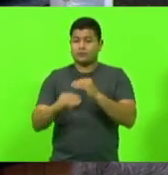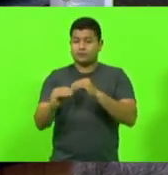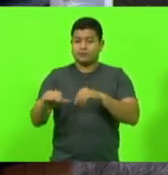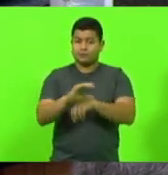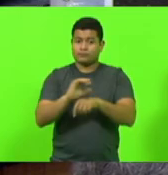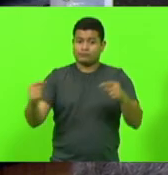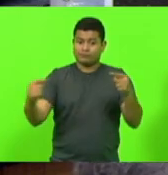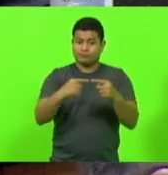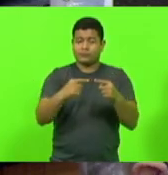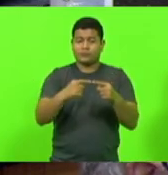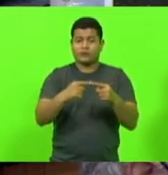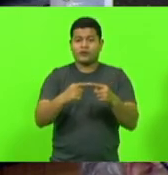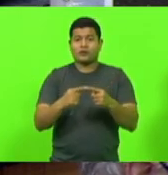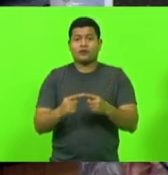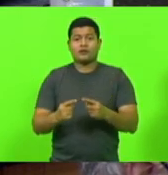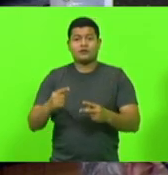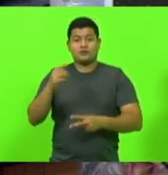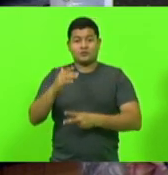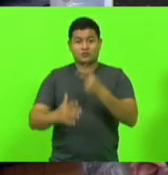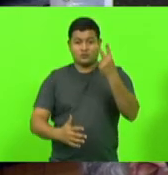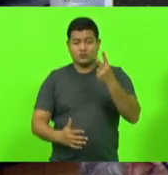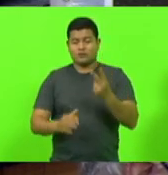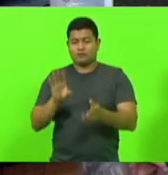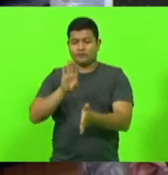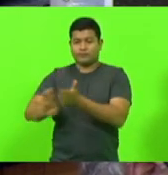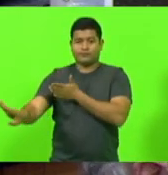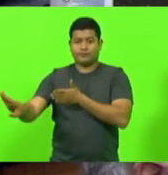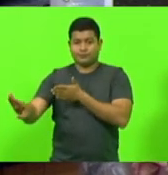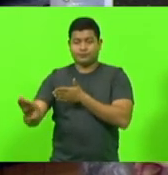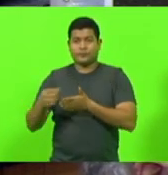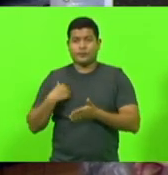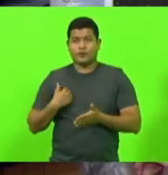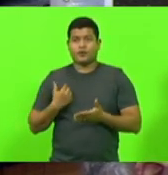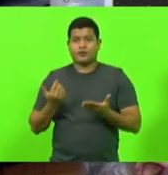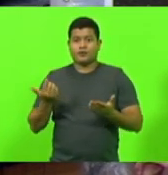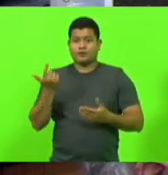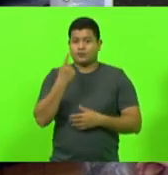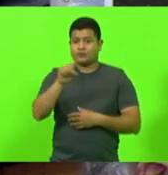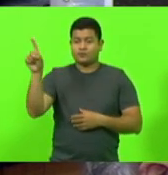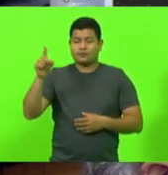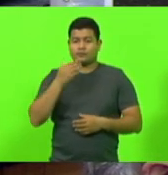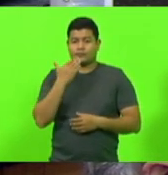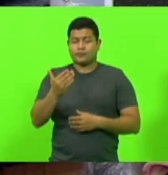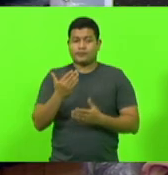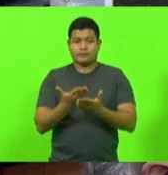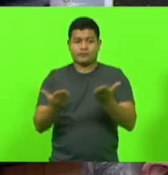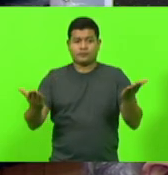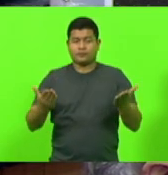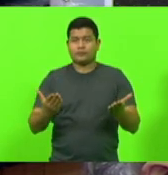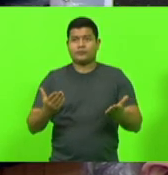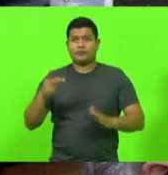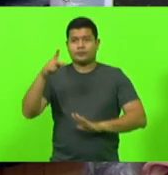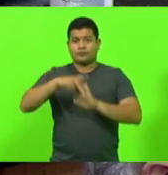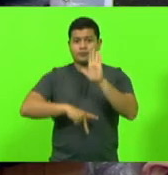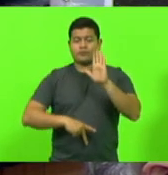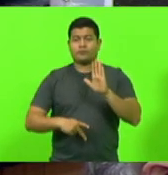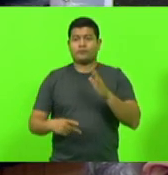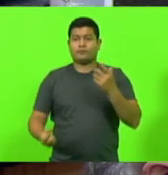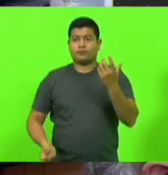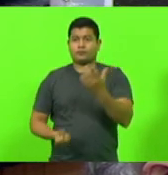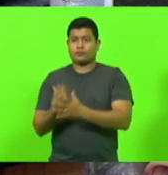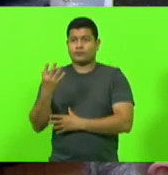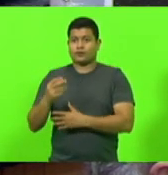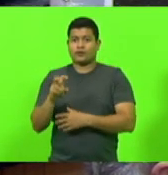vezes derrubadas. Então, como uma última tentativa, eu apelo aos senhores no seguinte sentido. O projeto de lei estabelece uma reserva